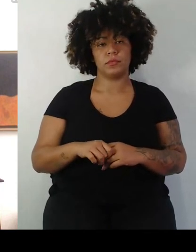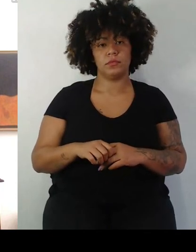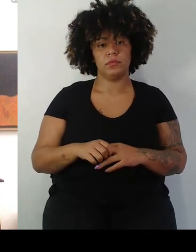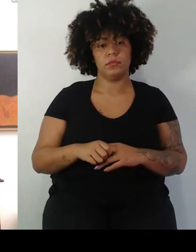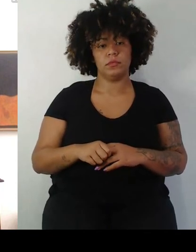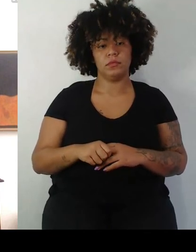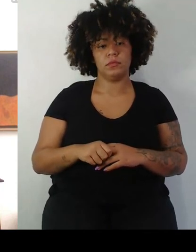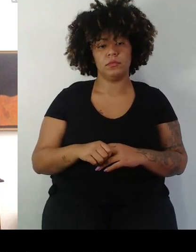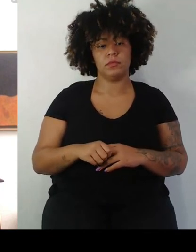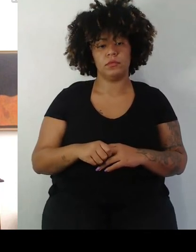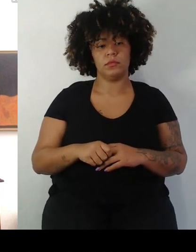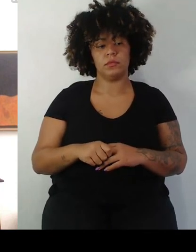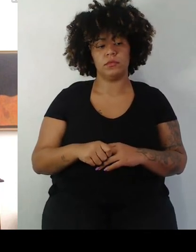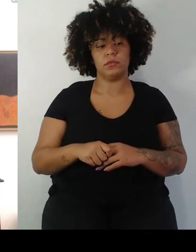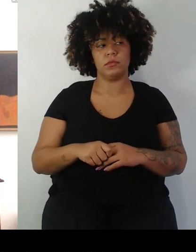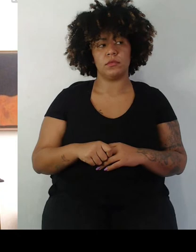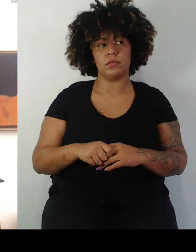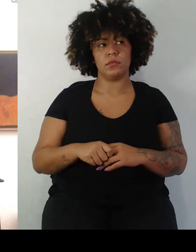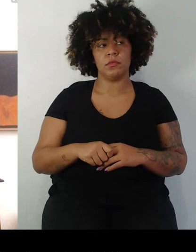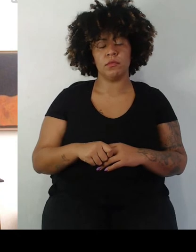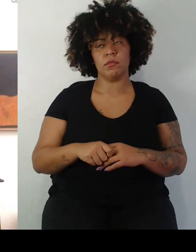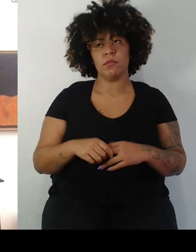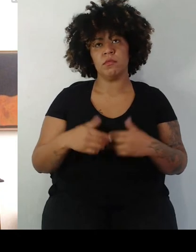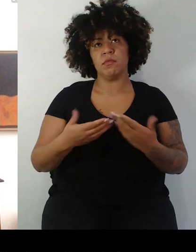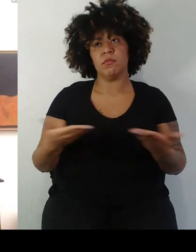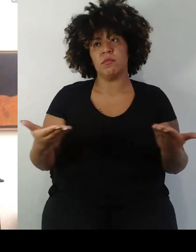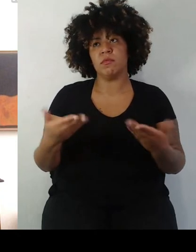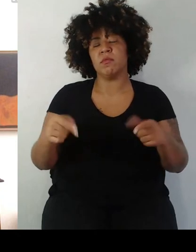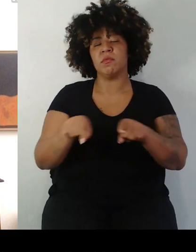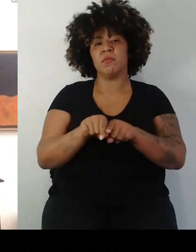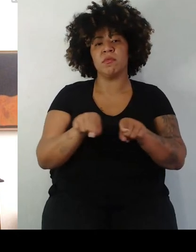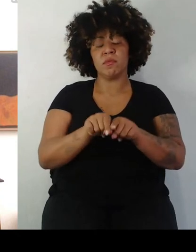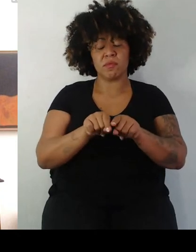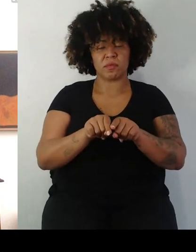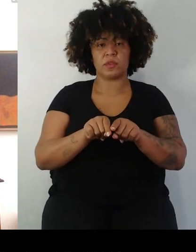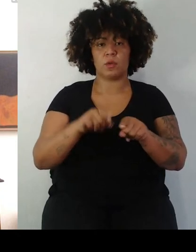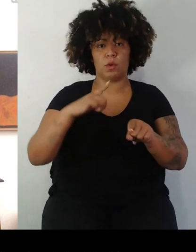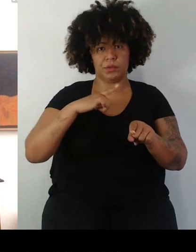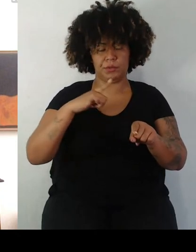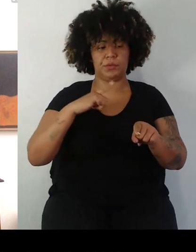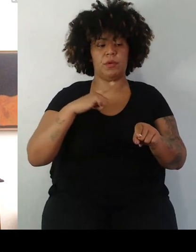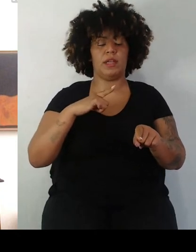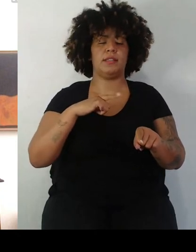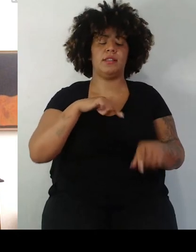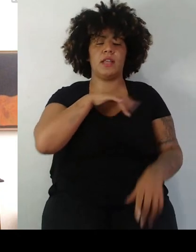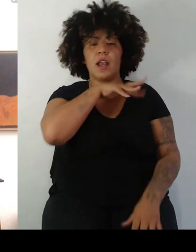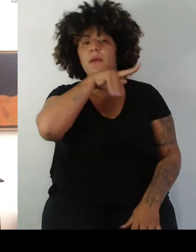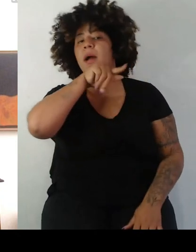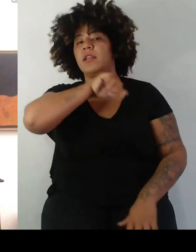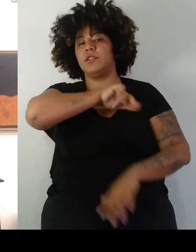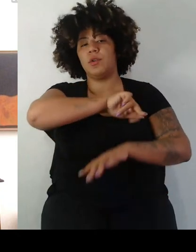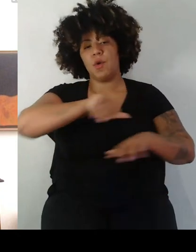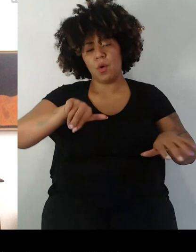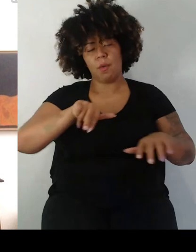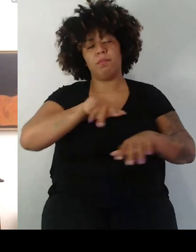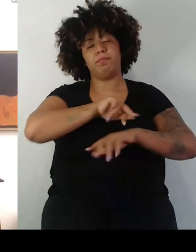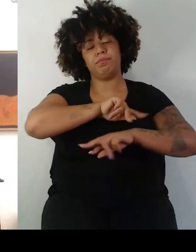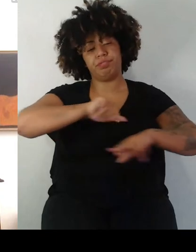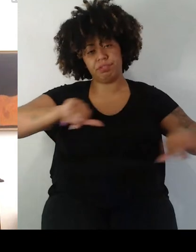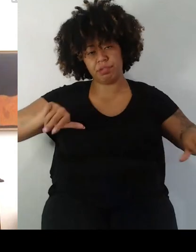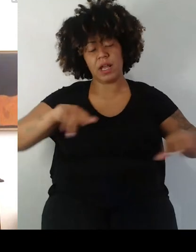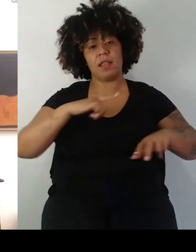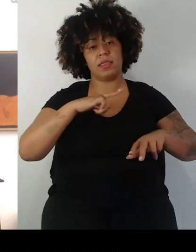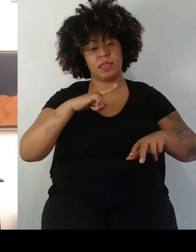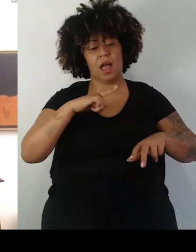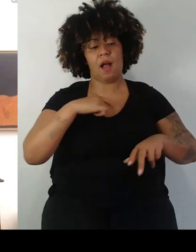a exceção a regra é quando esses animais estão apaixonados do contrário sempre existe uma